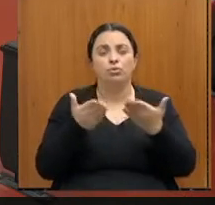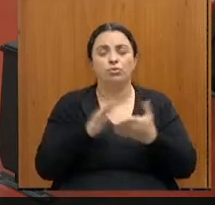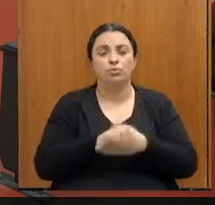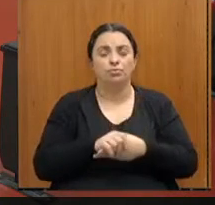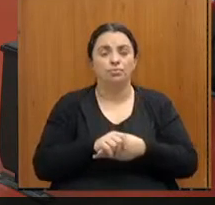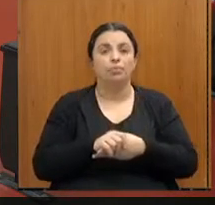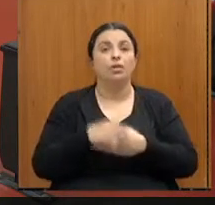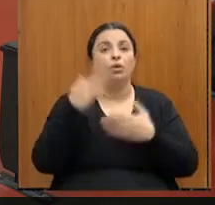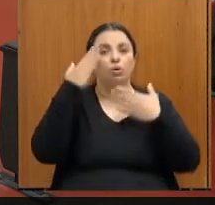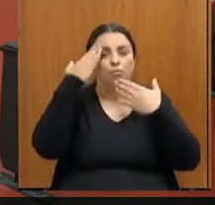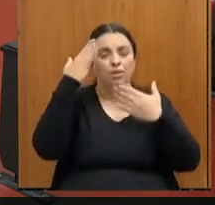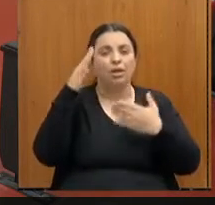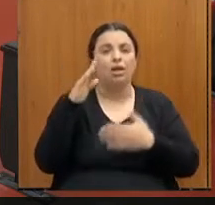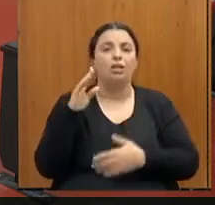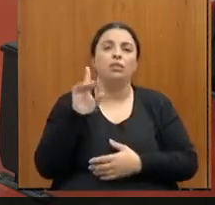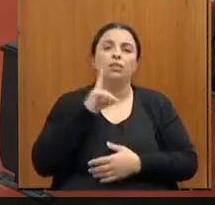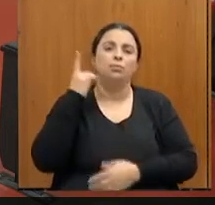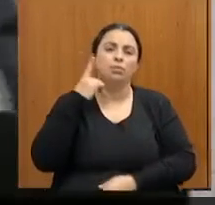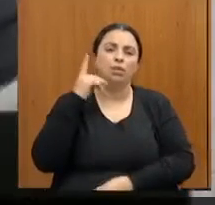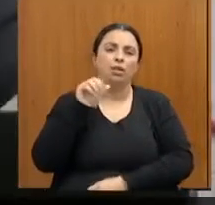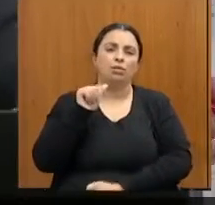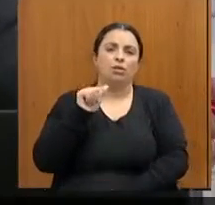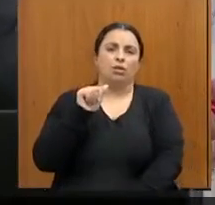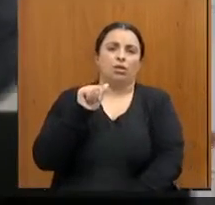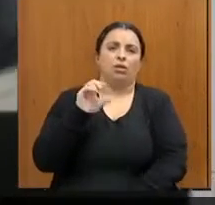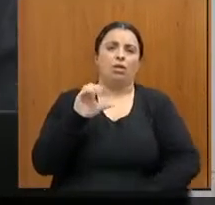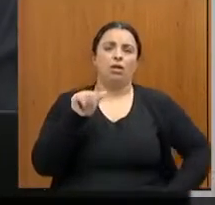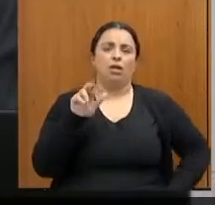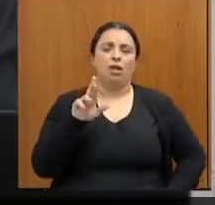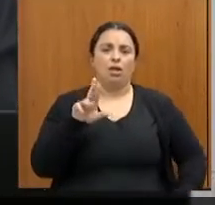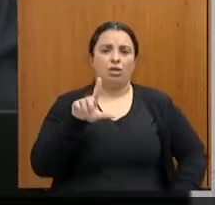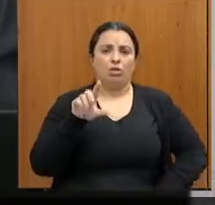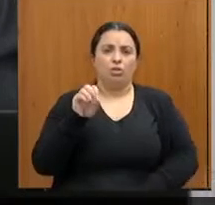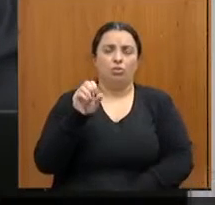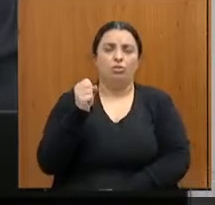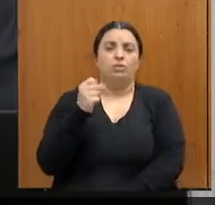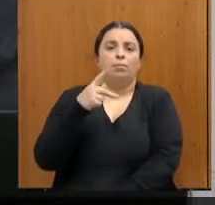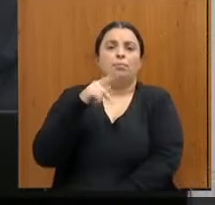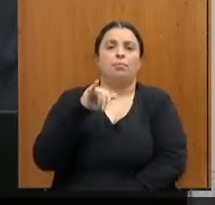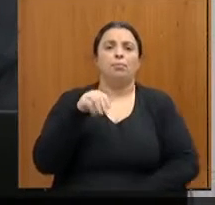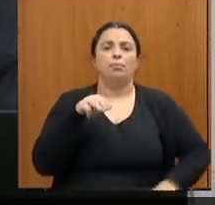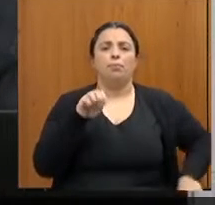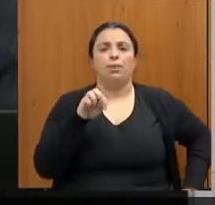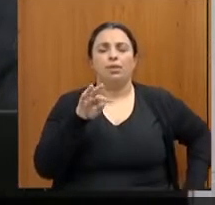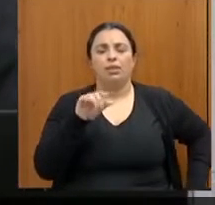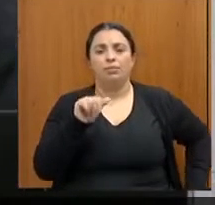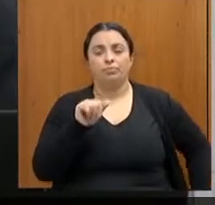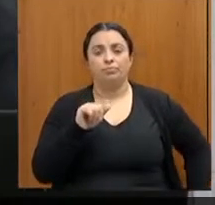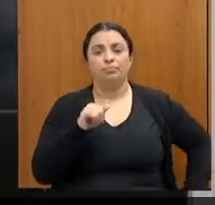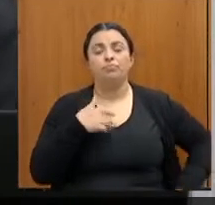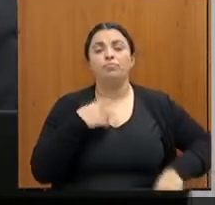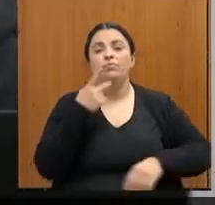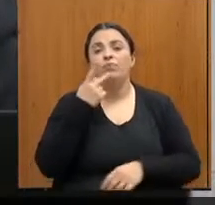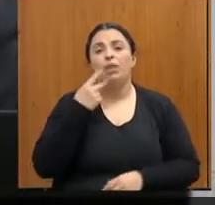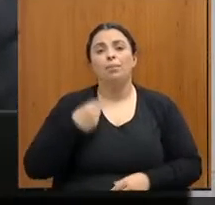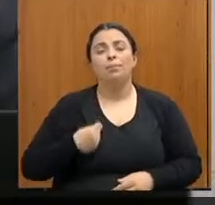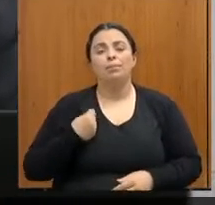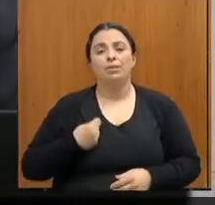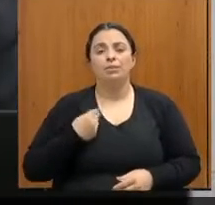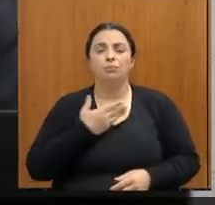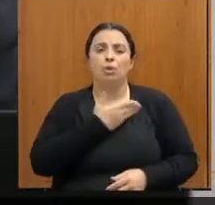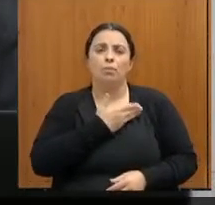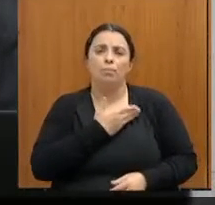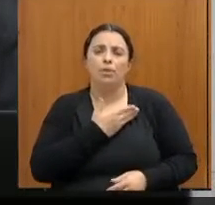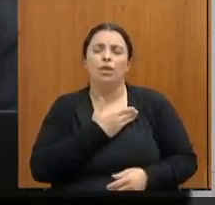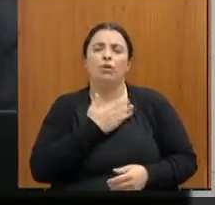Obrigado deputado Carlos Pimenta destaco aqui a presença do meu amigo Nobre vereador de